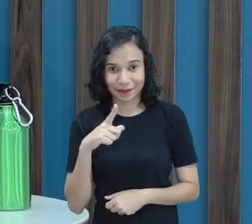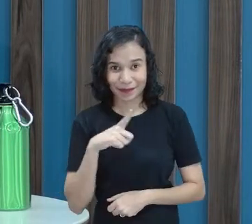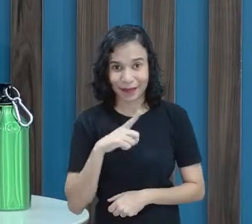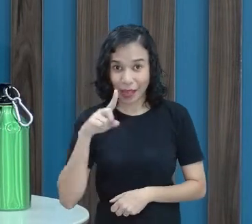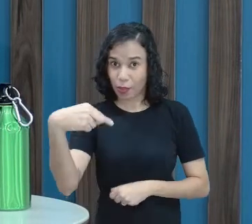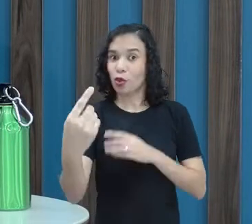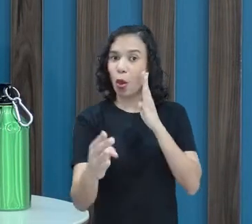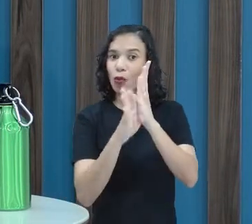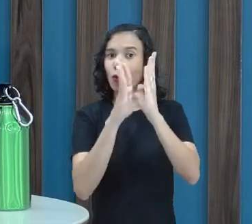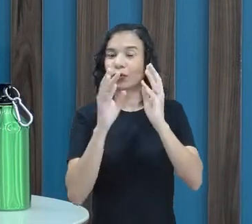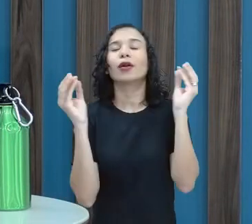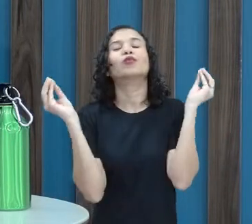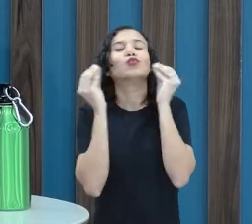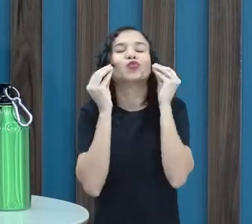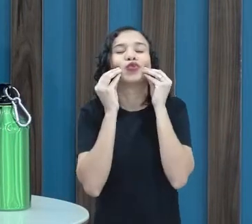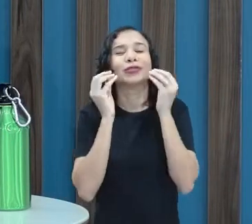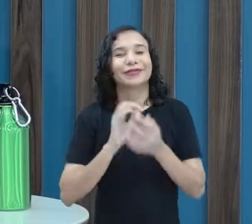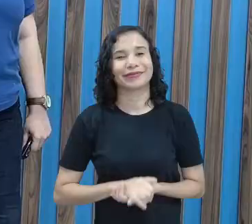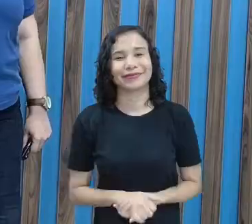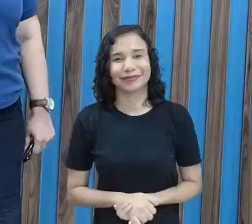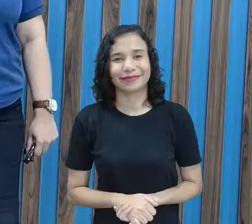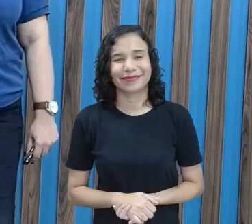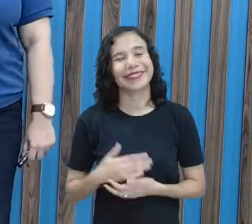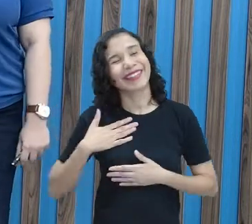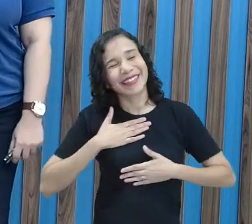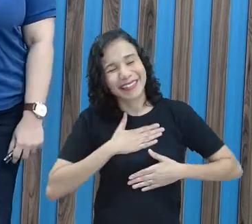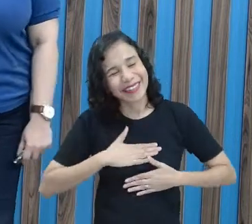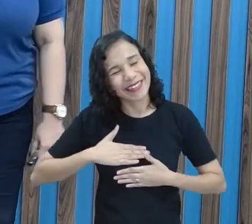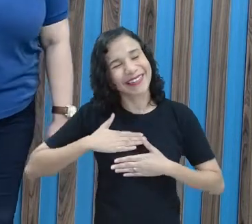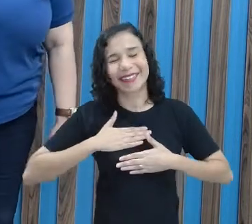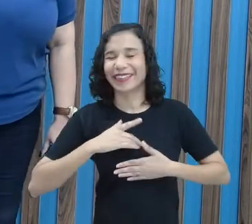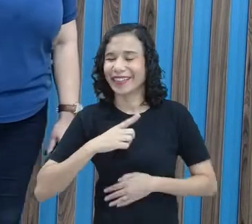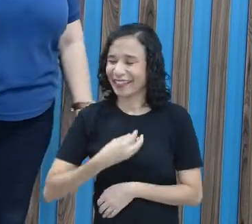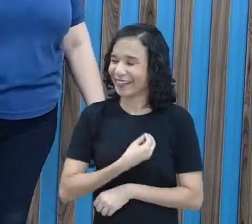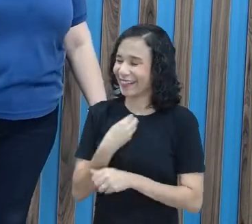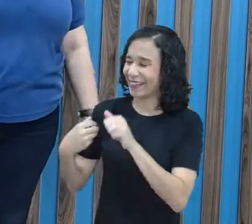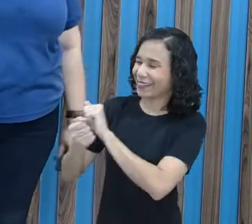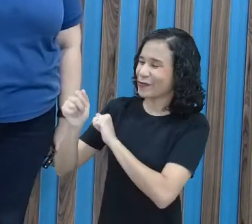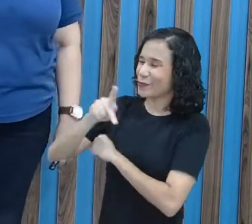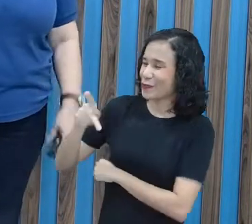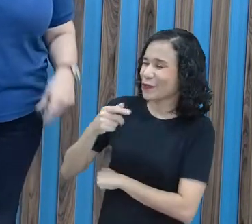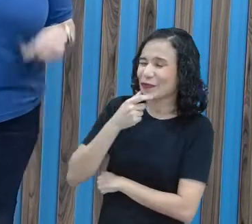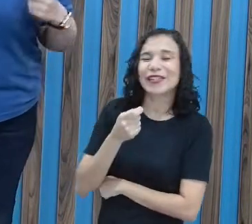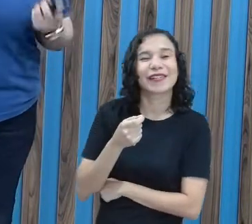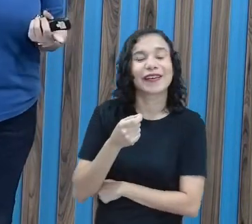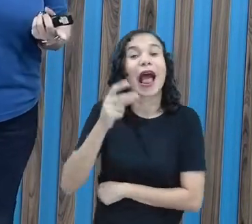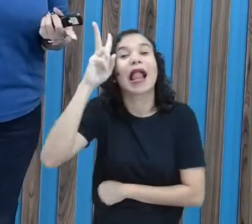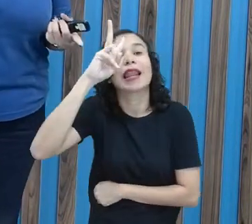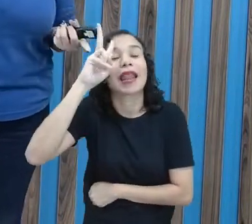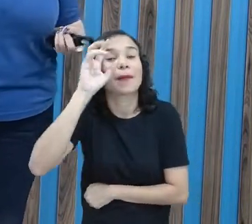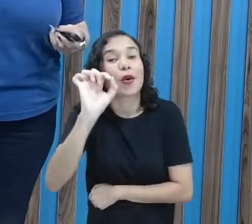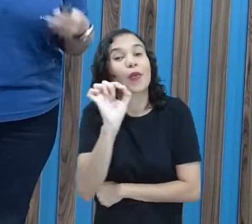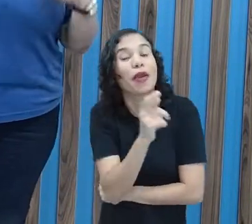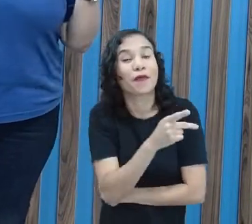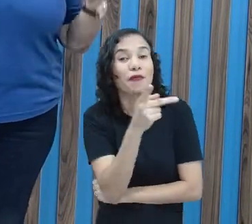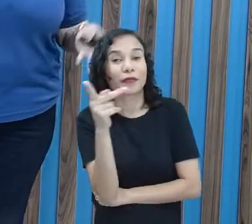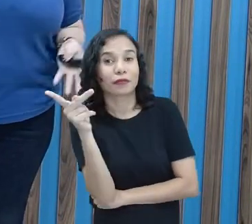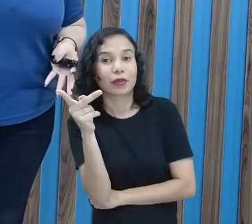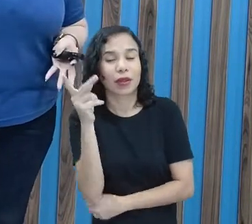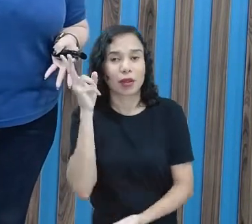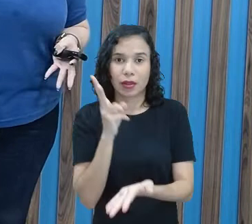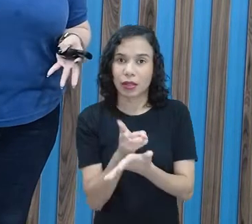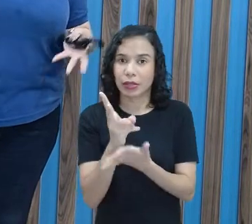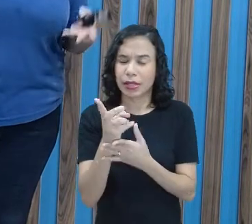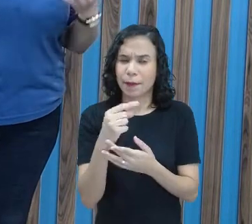nos vemos em breve. Um cheiro. Foi um prazer recebê-lo aqui, viu, professor Helena? Lembrando a vocês que todas